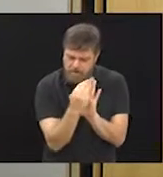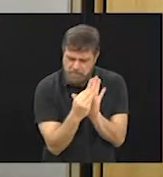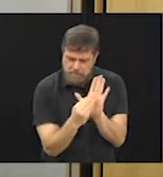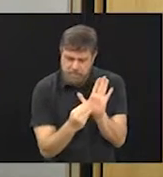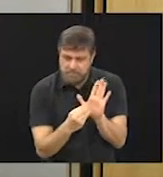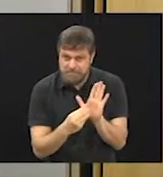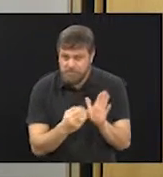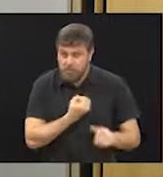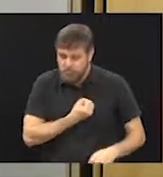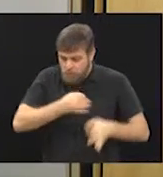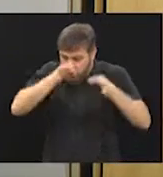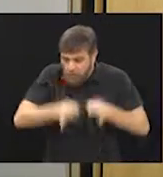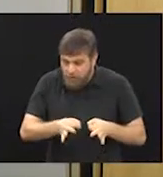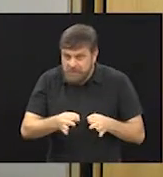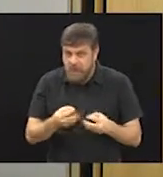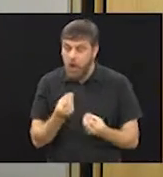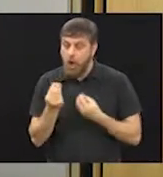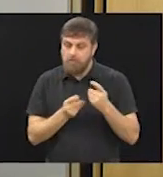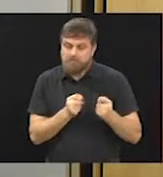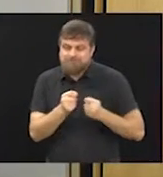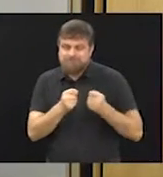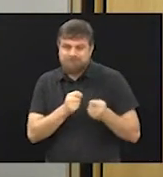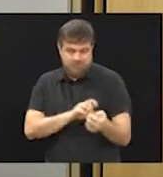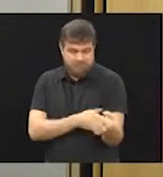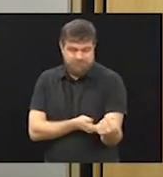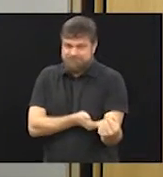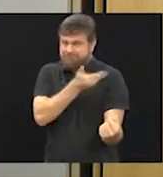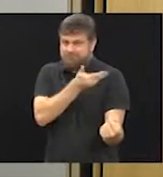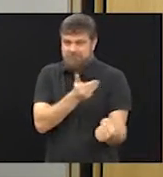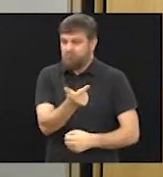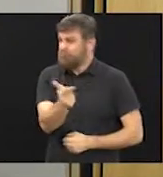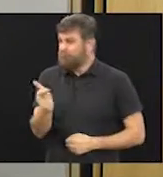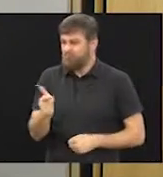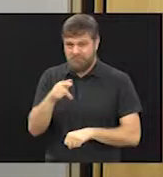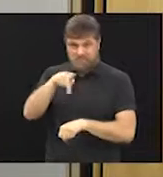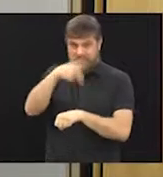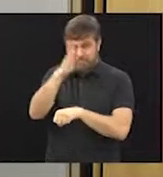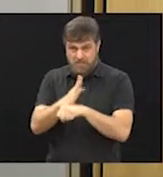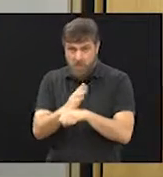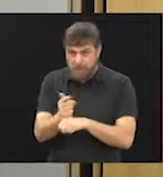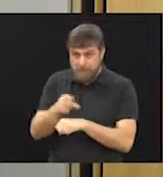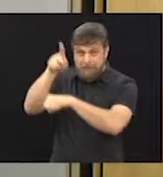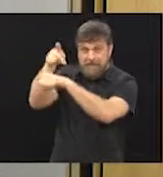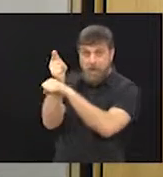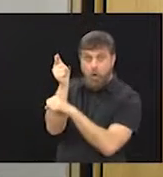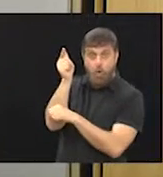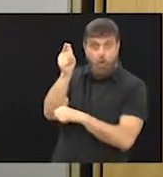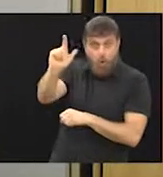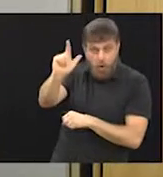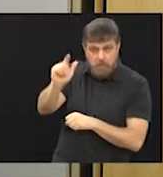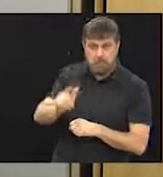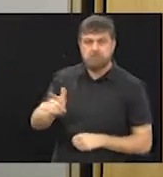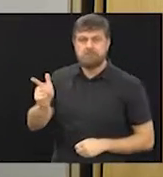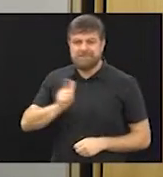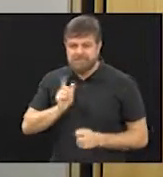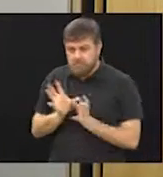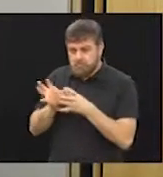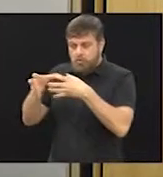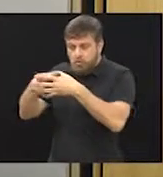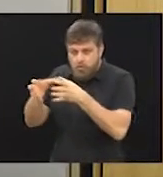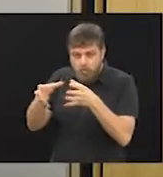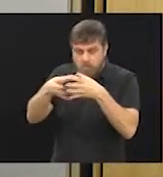quanto realmente você controla os níveis pressóricos. Em países desenvolvidos, os grupos